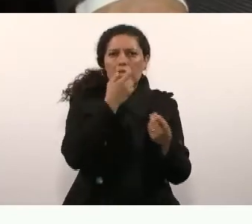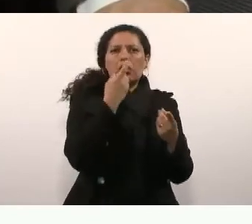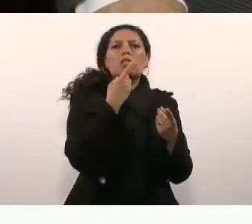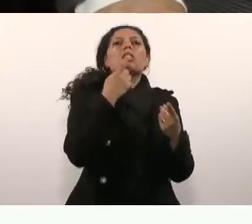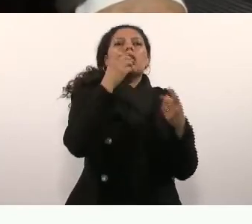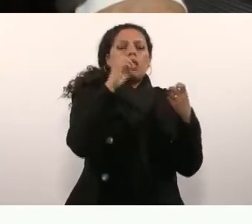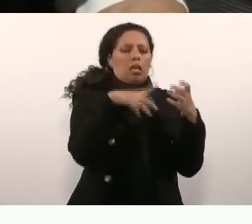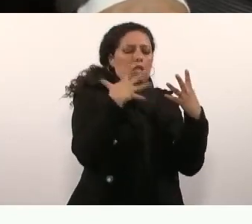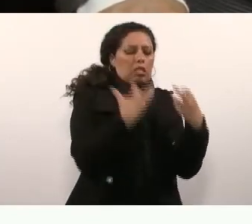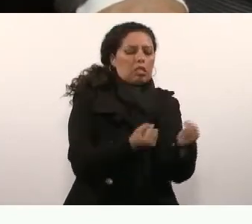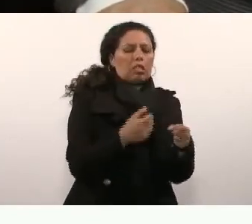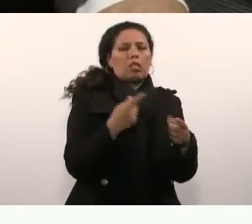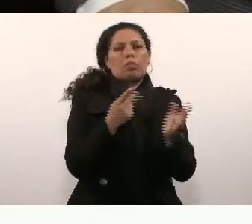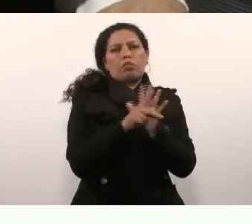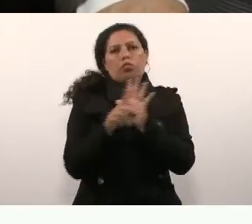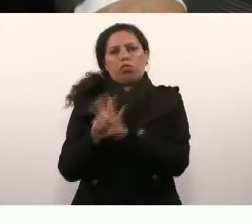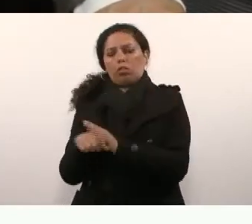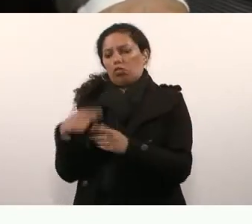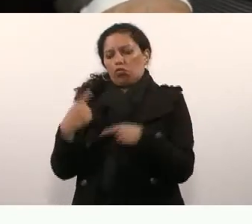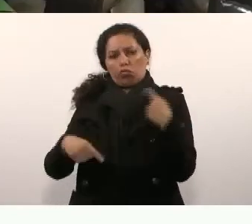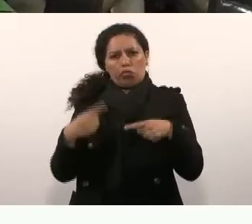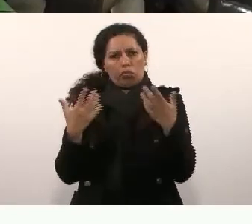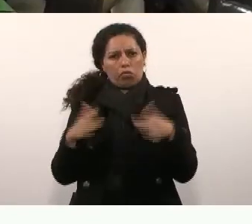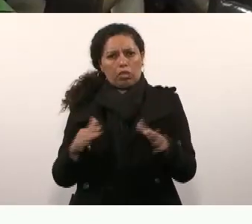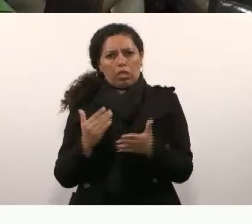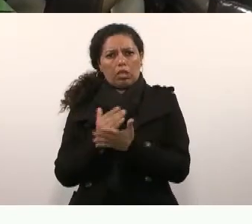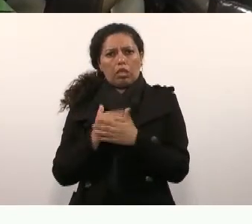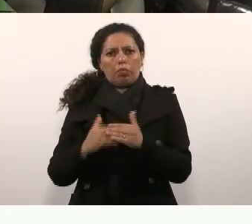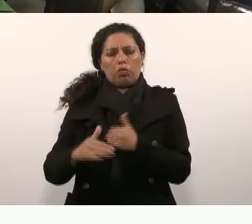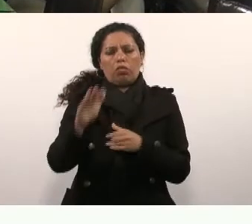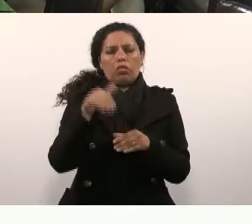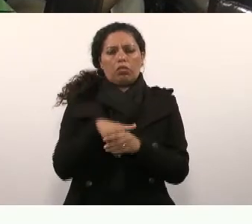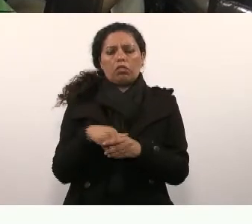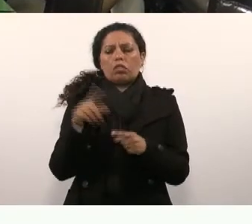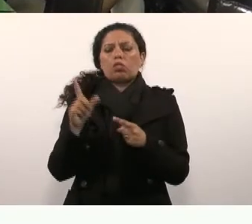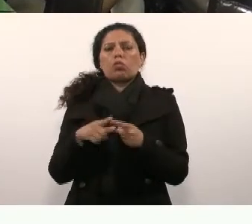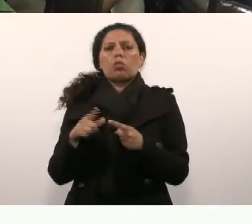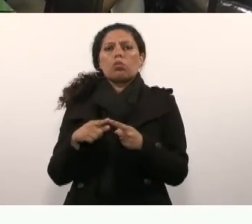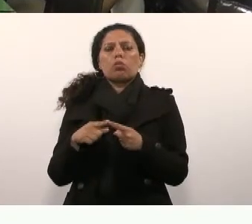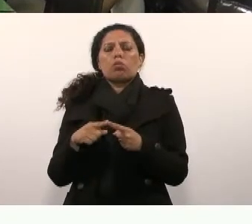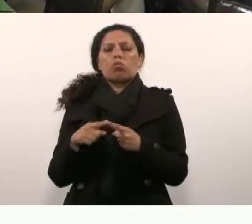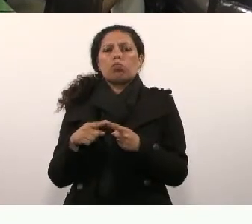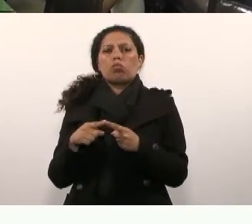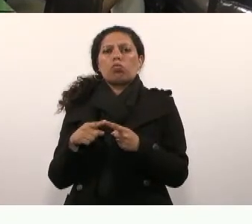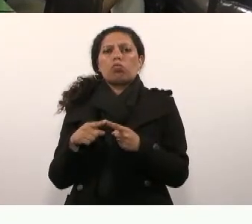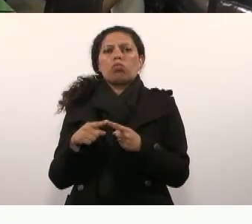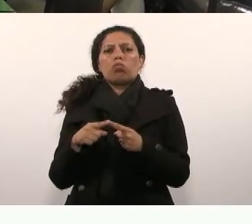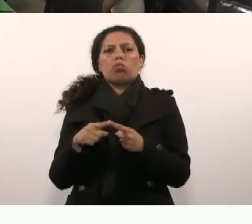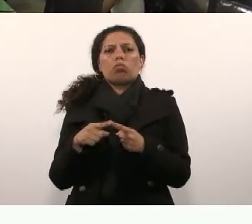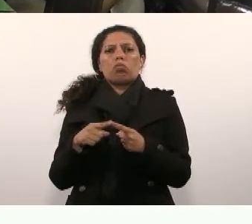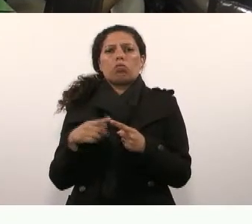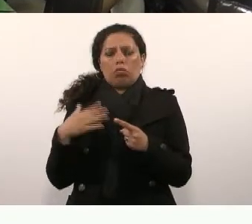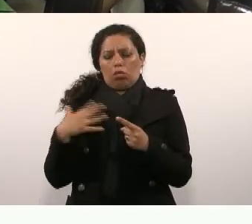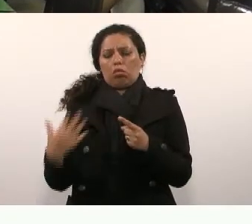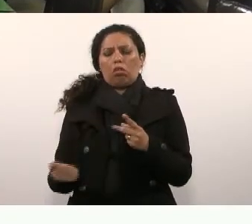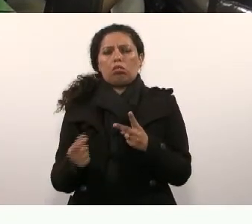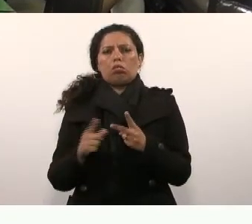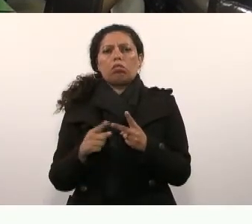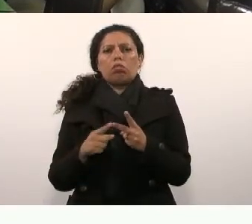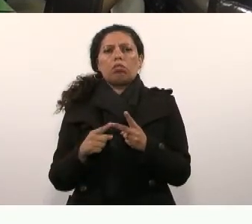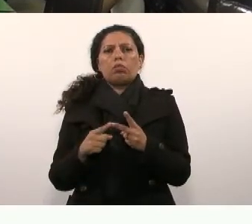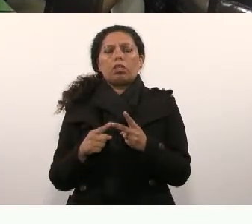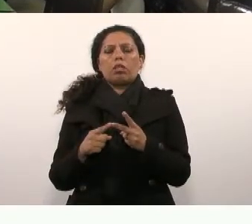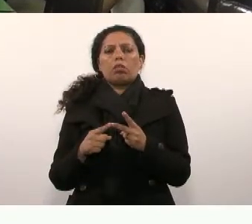projeto. Em discussão, não havendo quem queria discutir, em votação, como vota o deputado Tiago Pampolha? Favorável. Como vota o